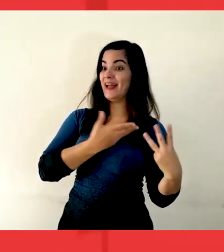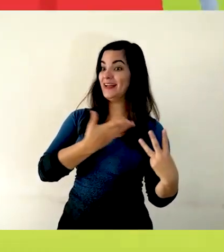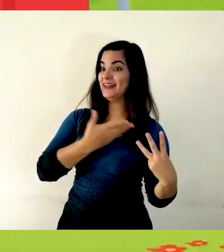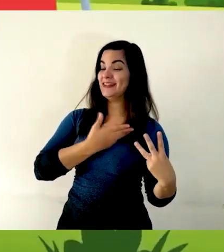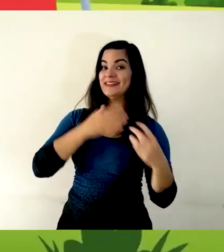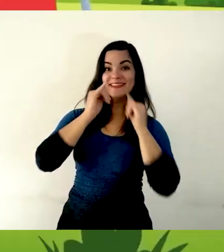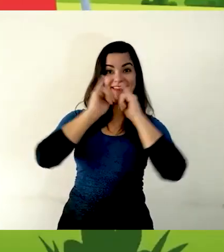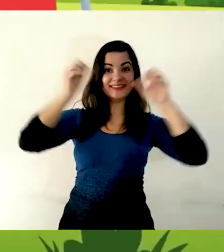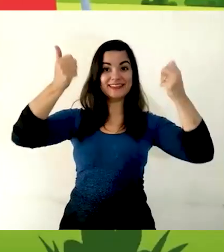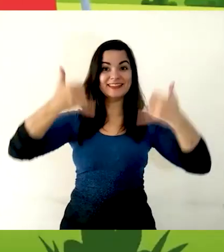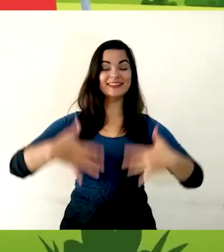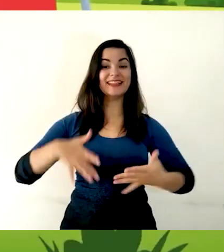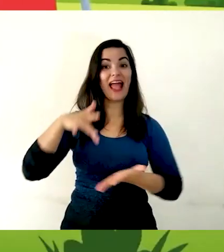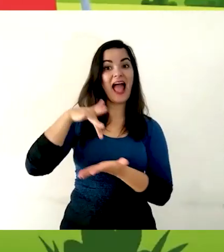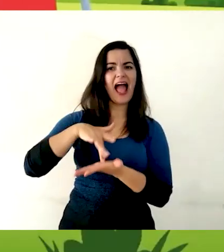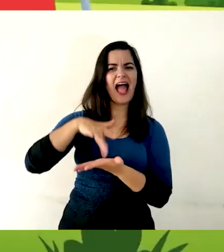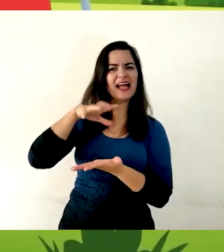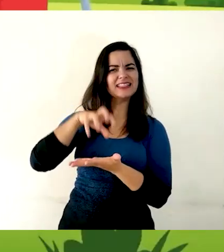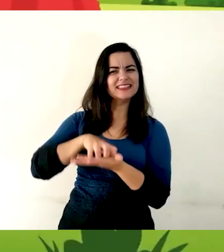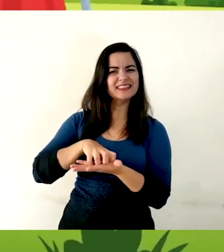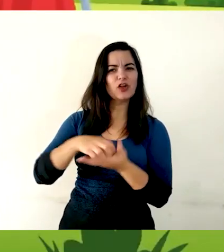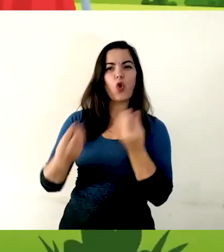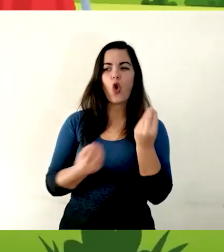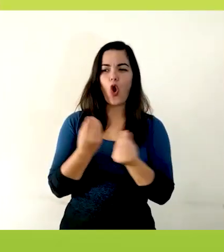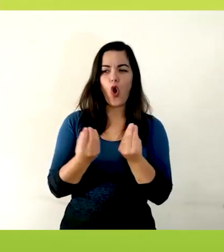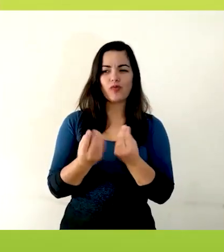o atrito.